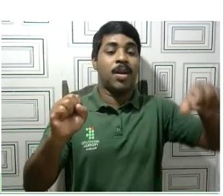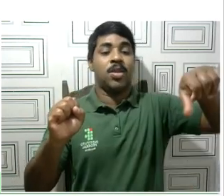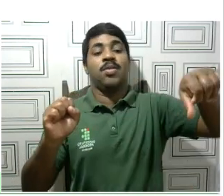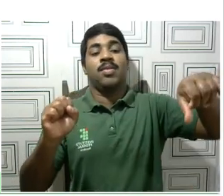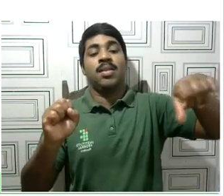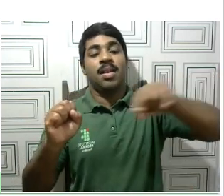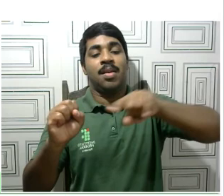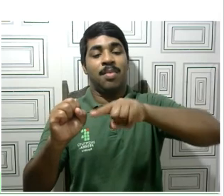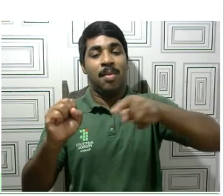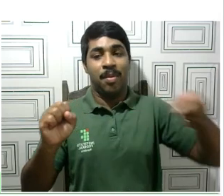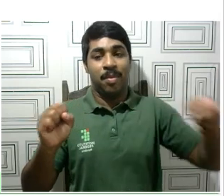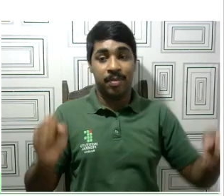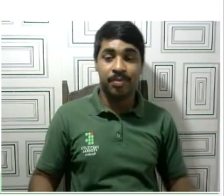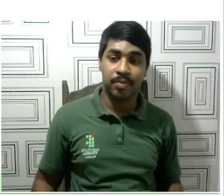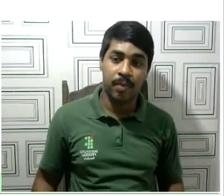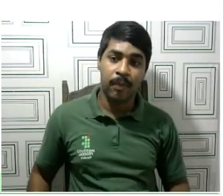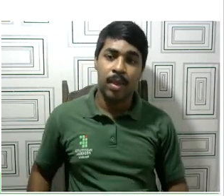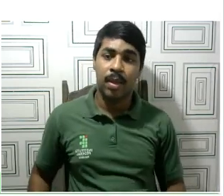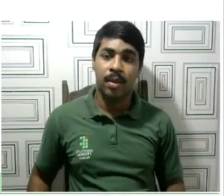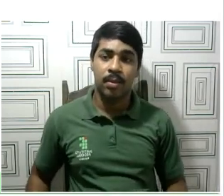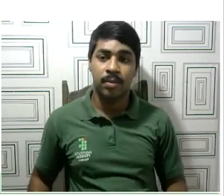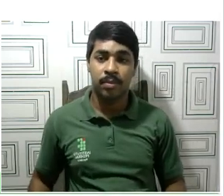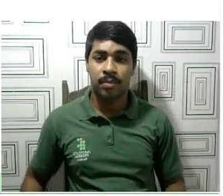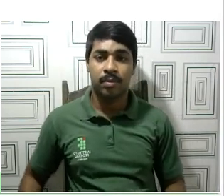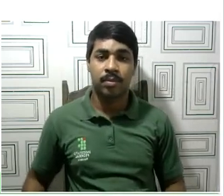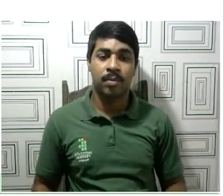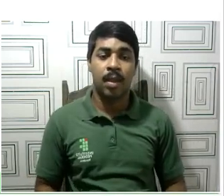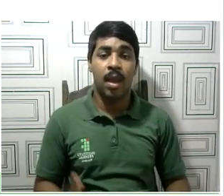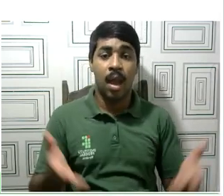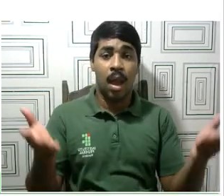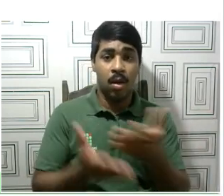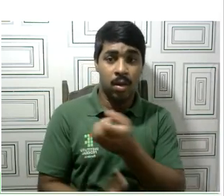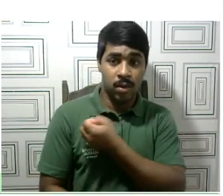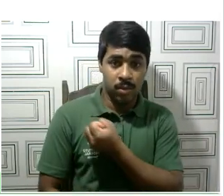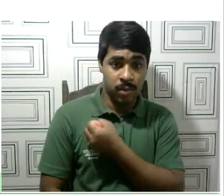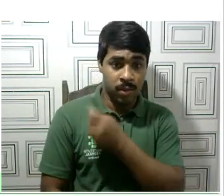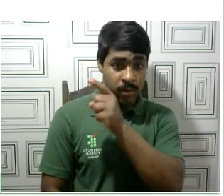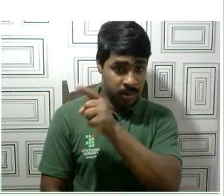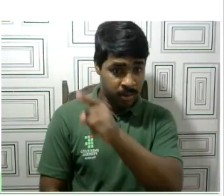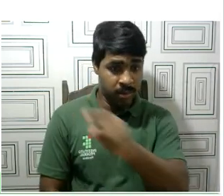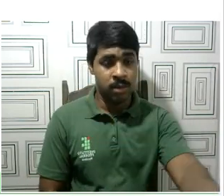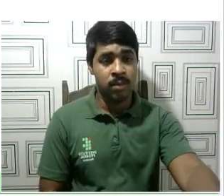Bom, agora vamos fazer o processo inverso, né? Vamos escrever esses números que estão aqui